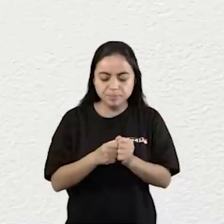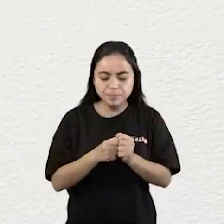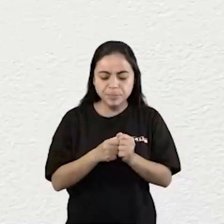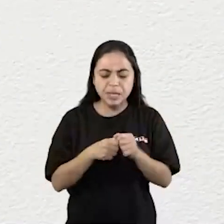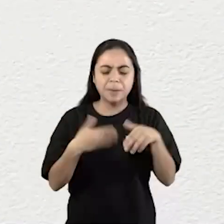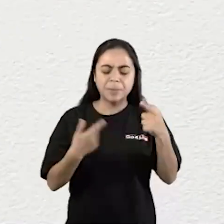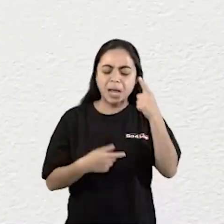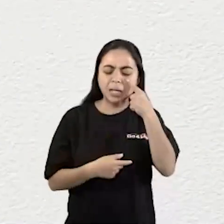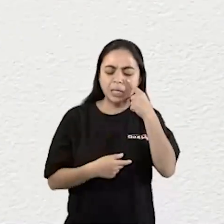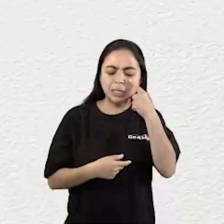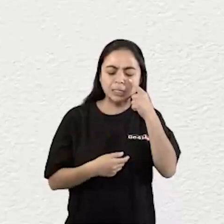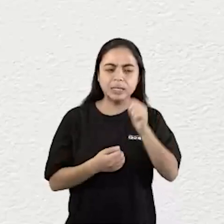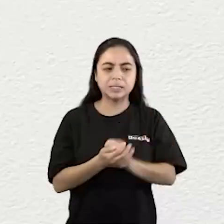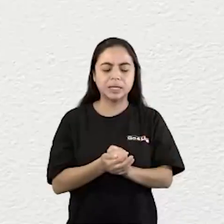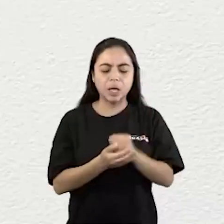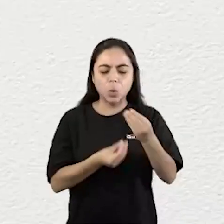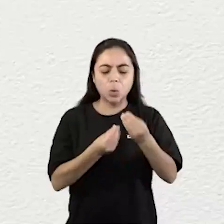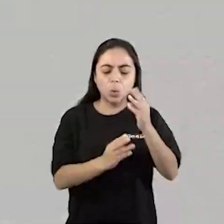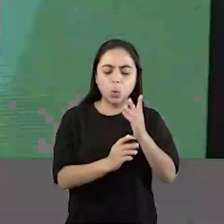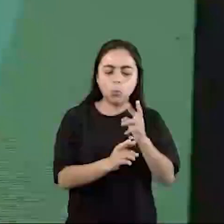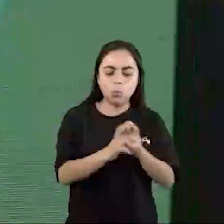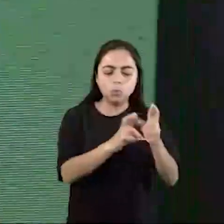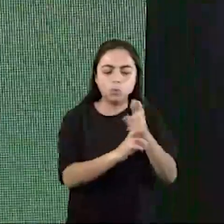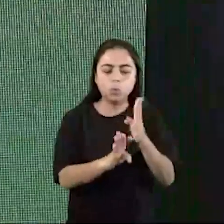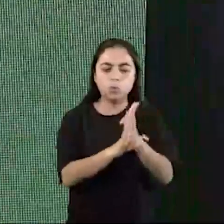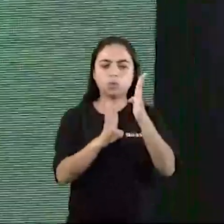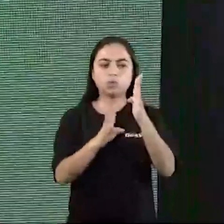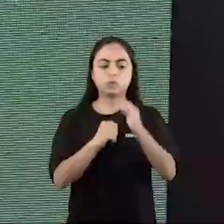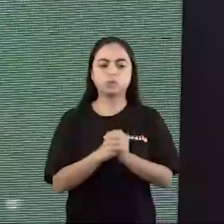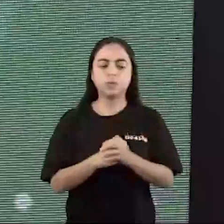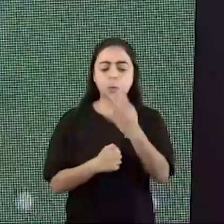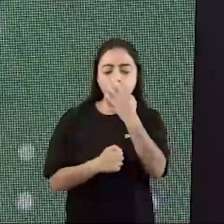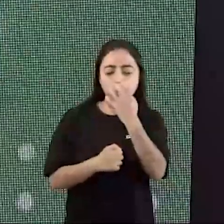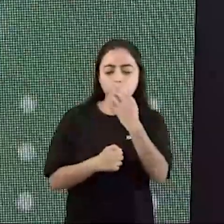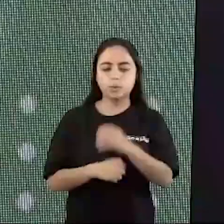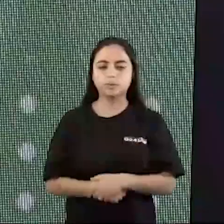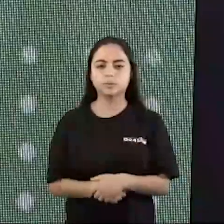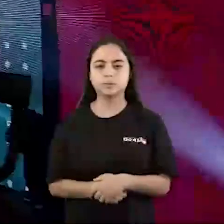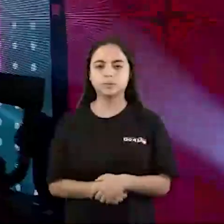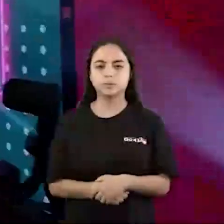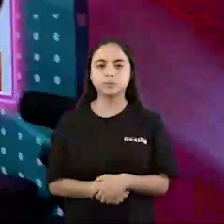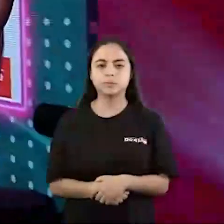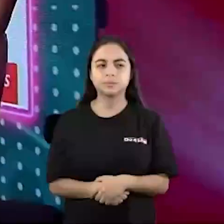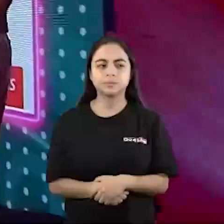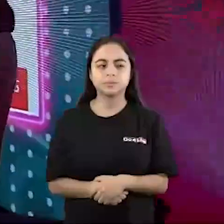as possibilidades diagnósticas para os nossos pacientes.